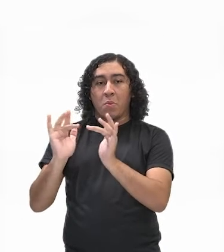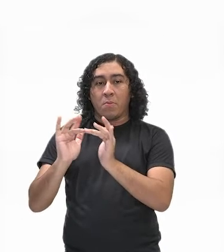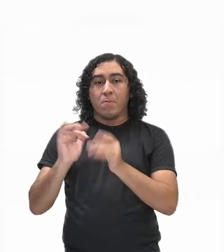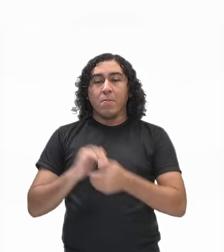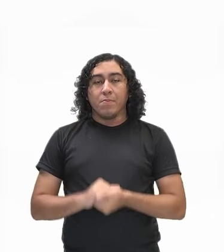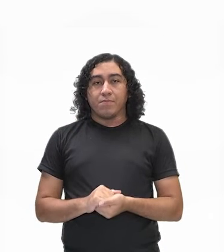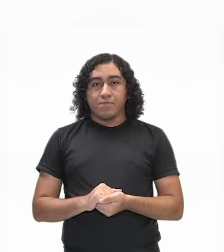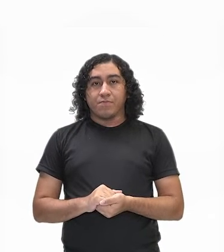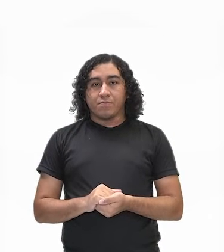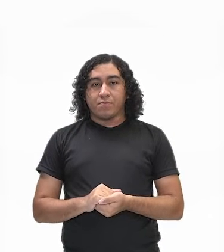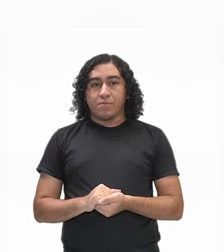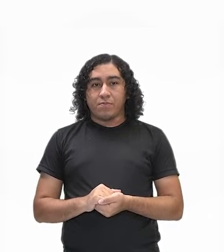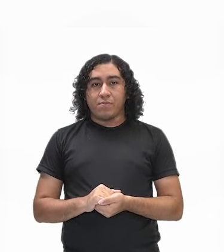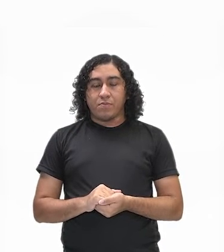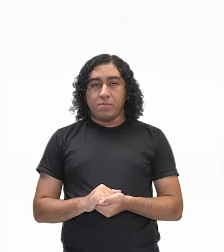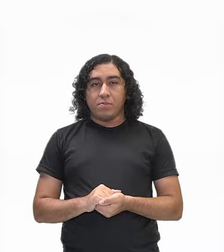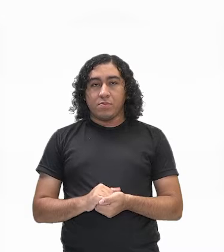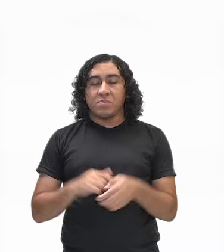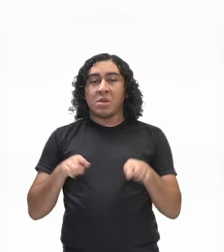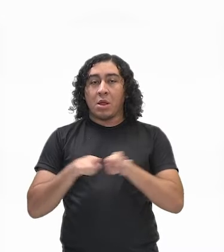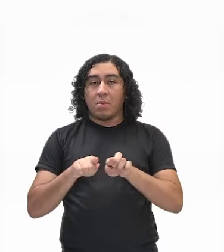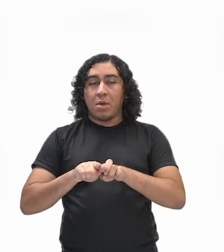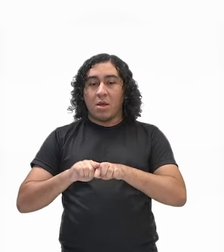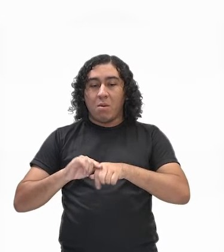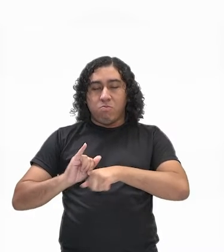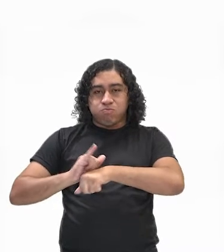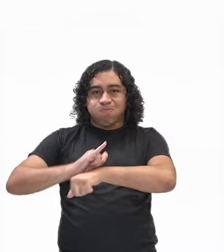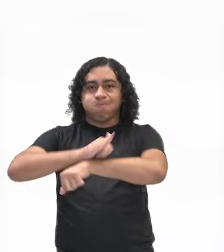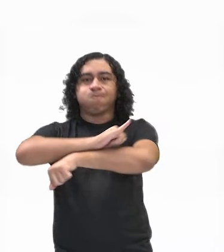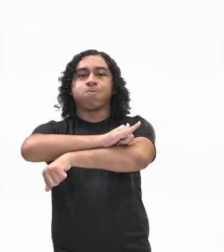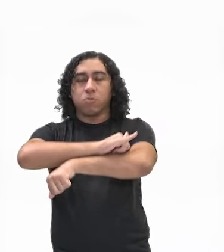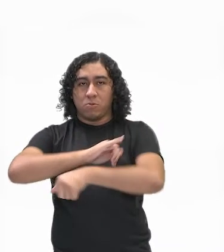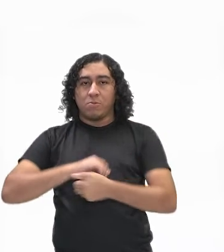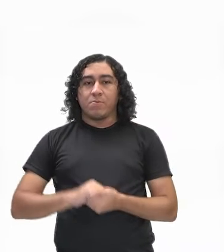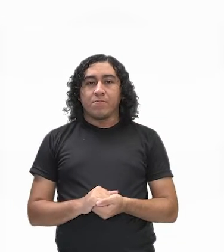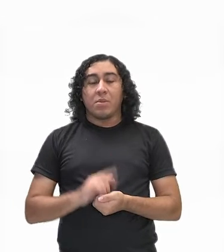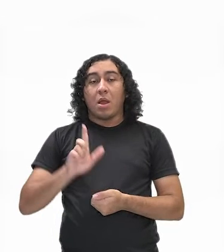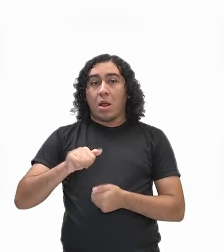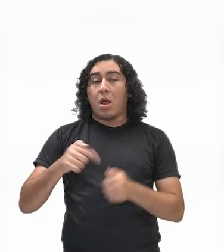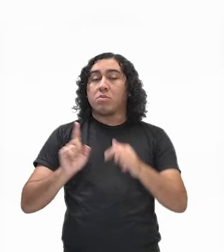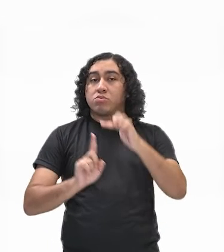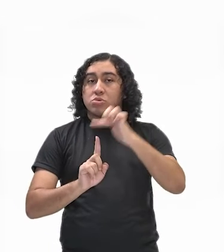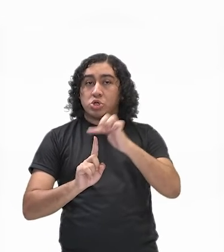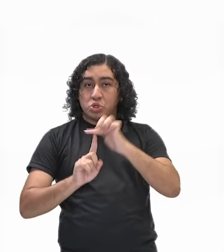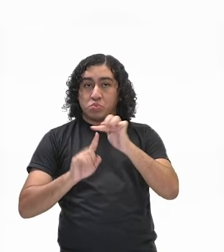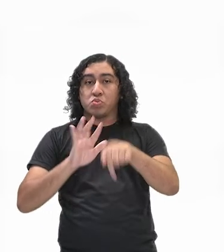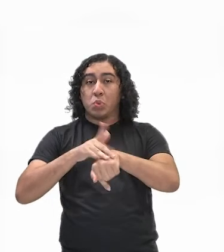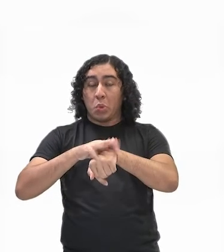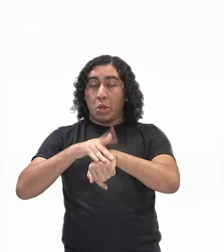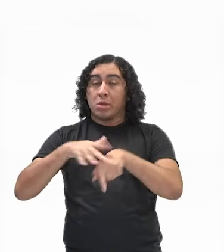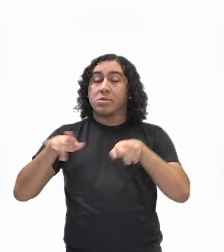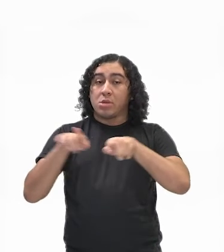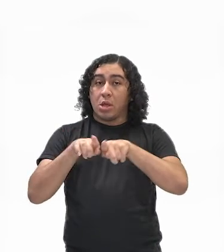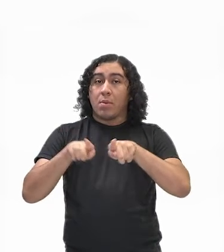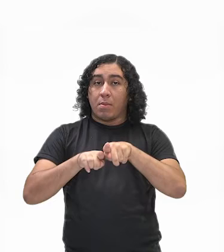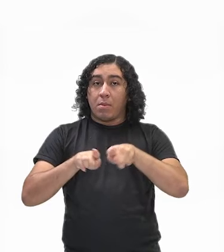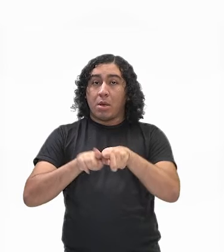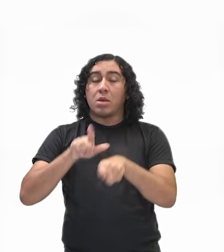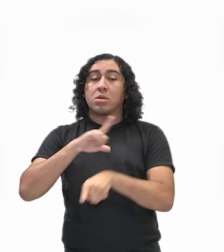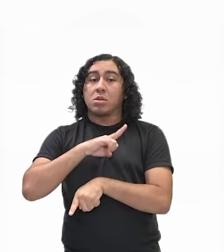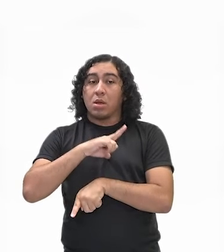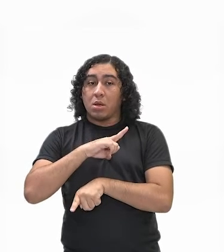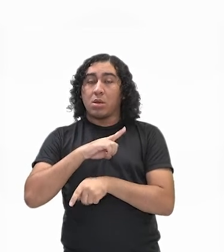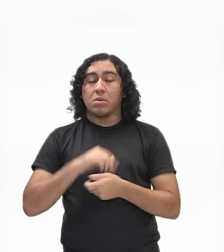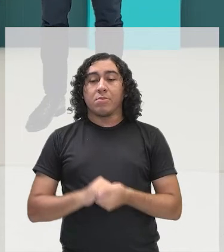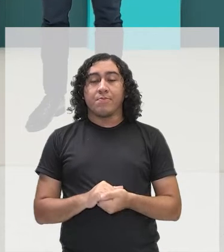aí de doenças que também, né, afetam a saúde pública aqui do Brasil também, tá certo? Então, vimos aí uma